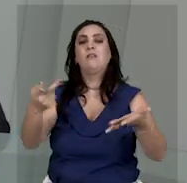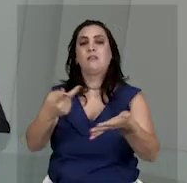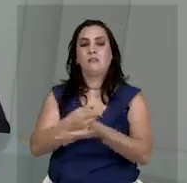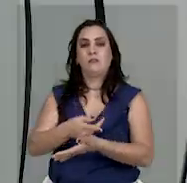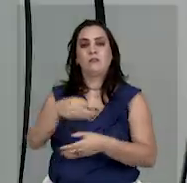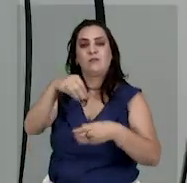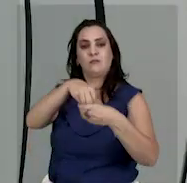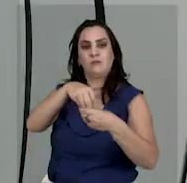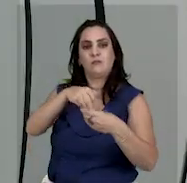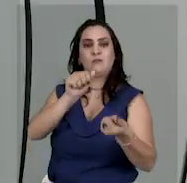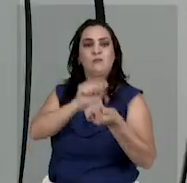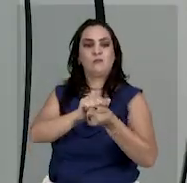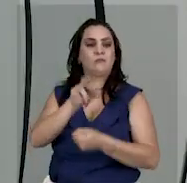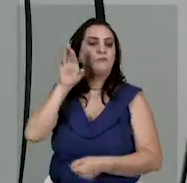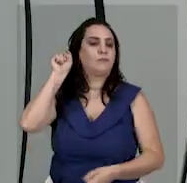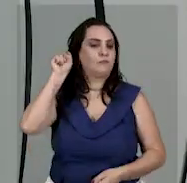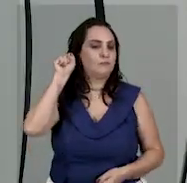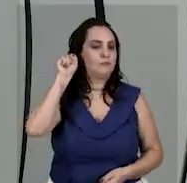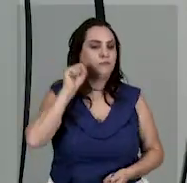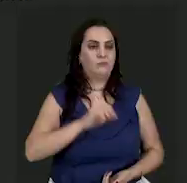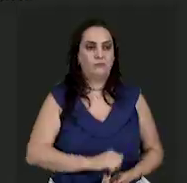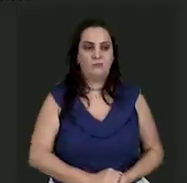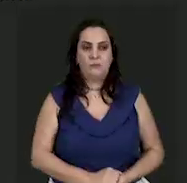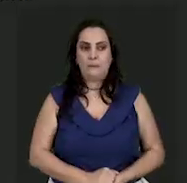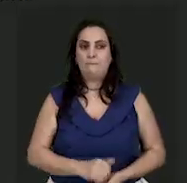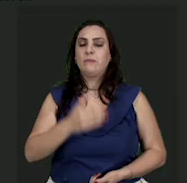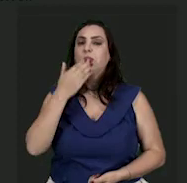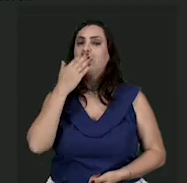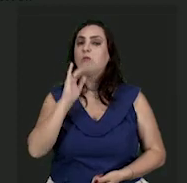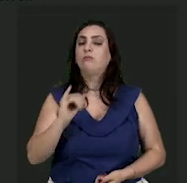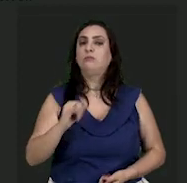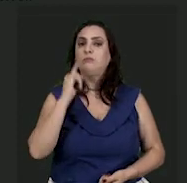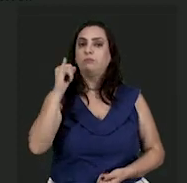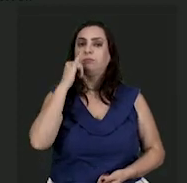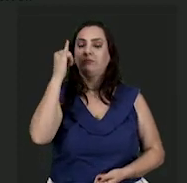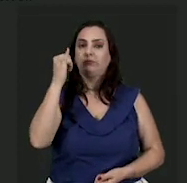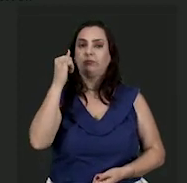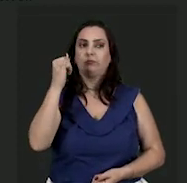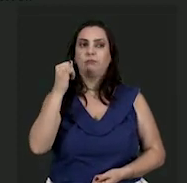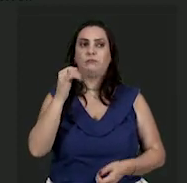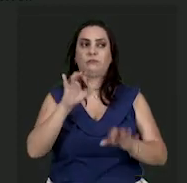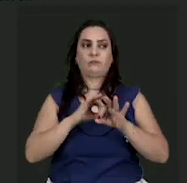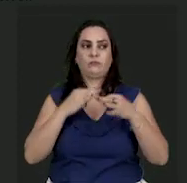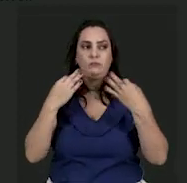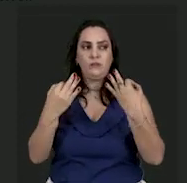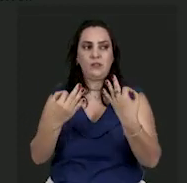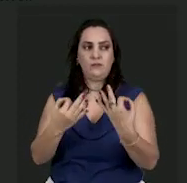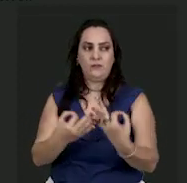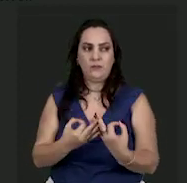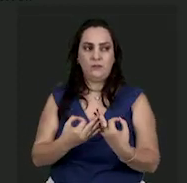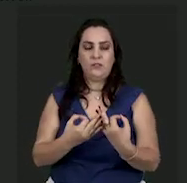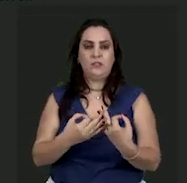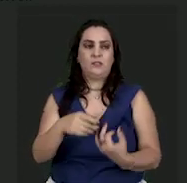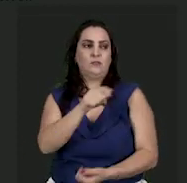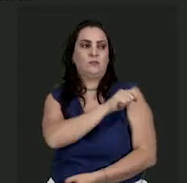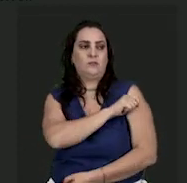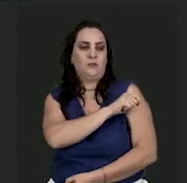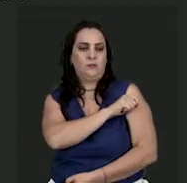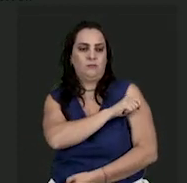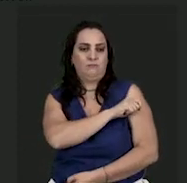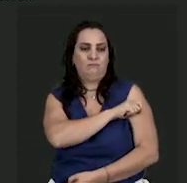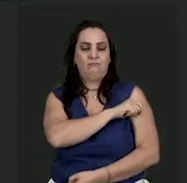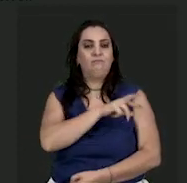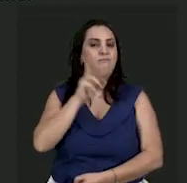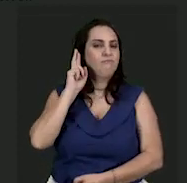ouvintes. E qual que é a importância da família para o aluno surdo nos anos iniciais? É